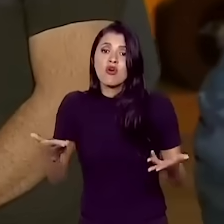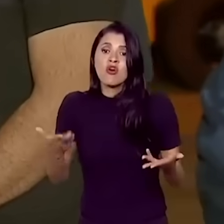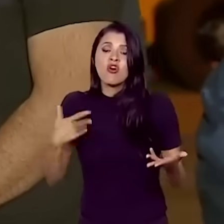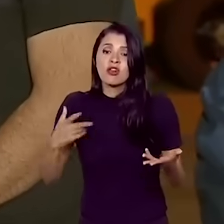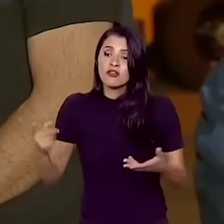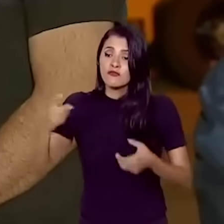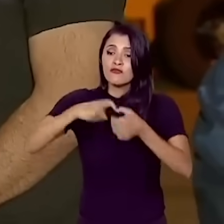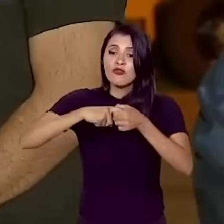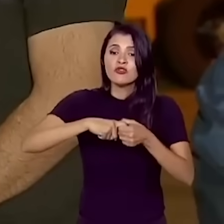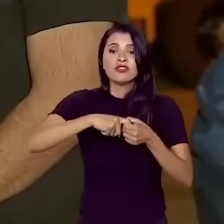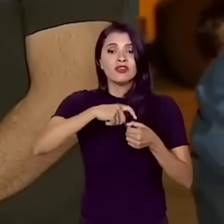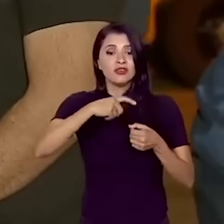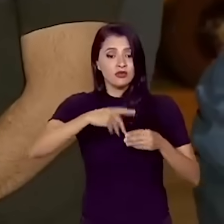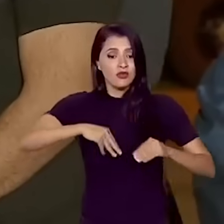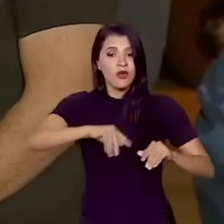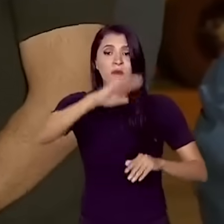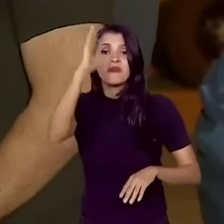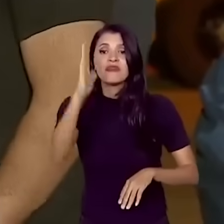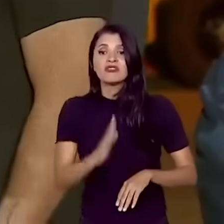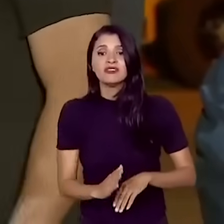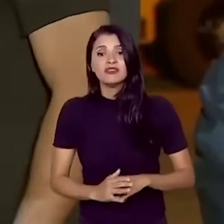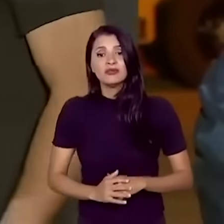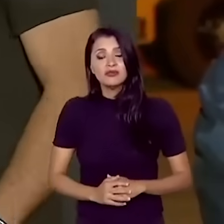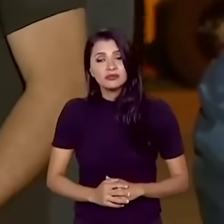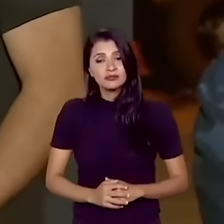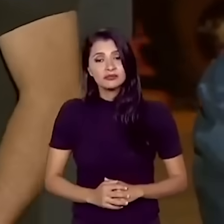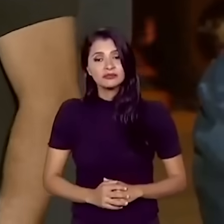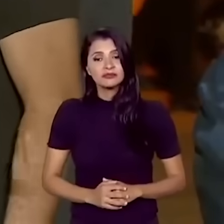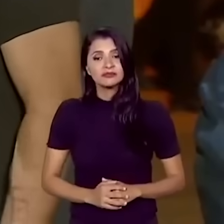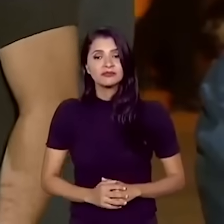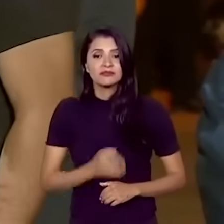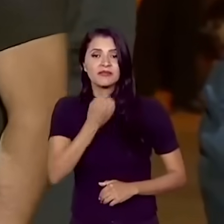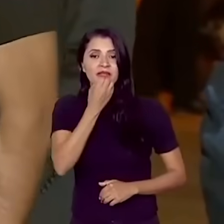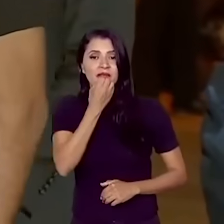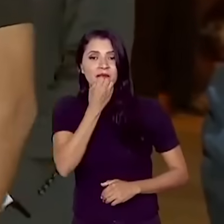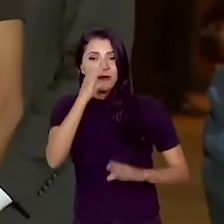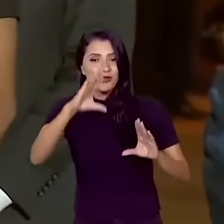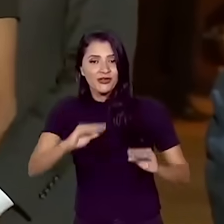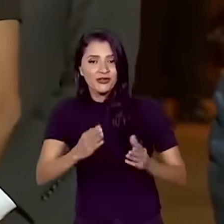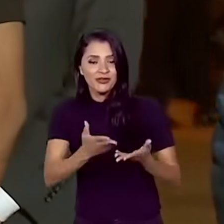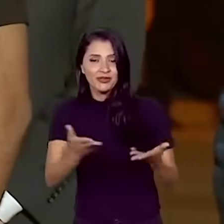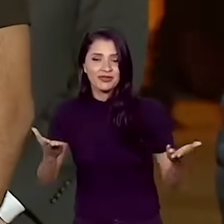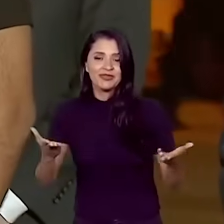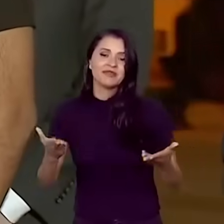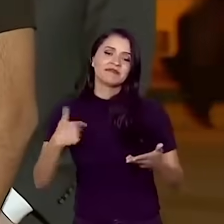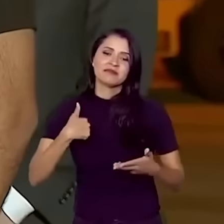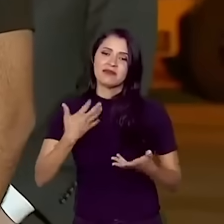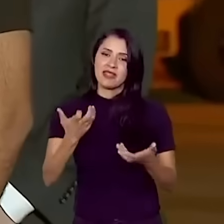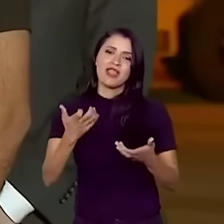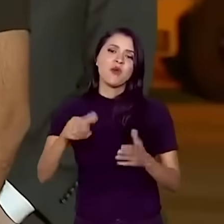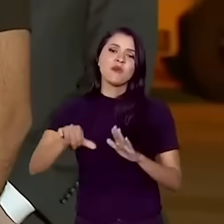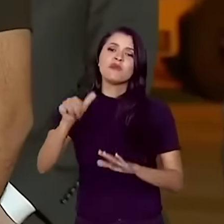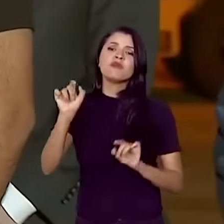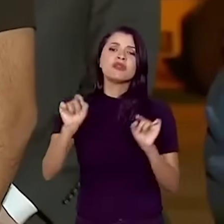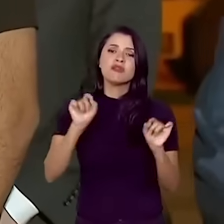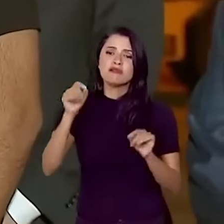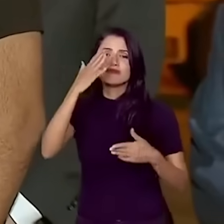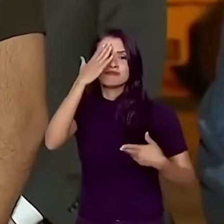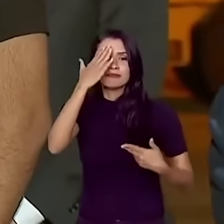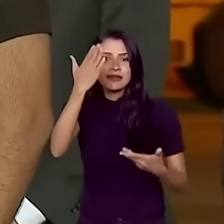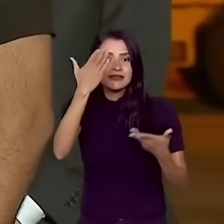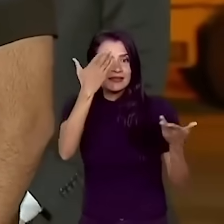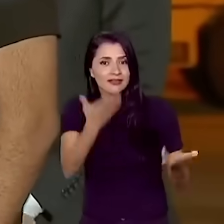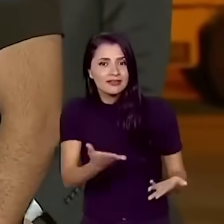ao retornar ao solo brasileiro? Boa noite, gente. Queria, a primeira coisa,